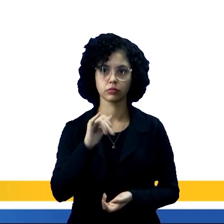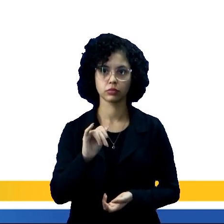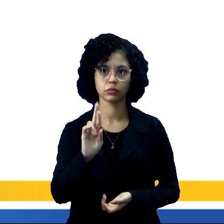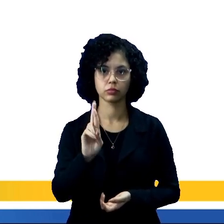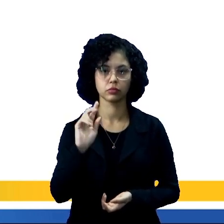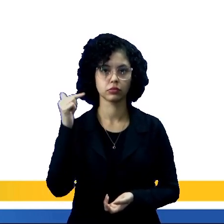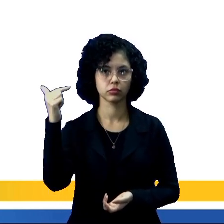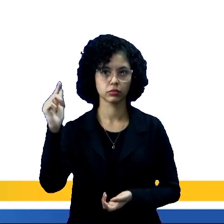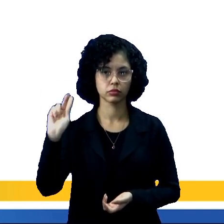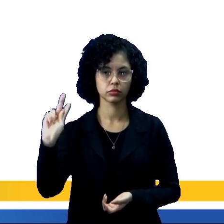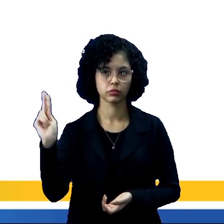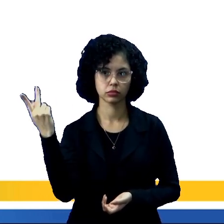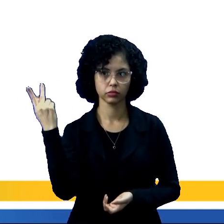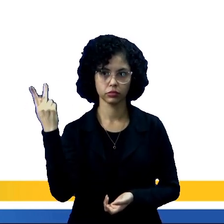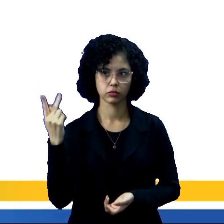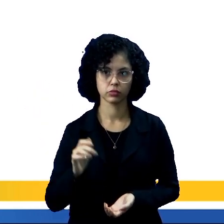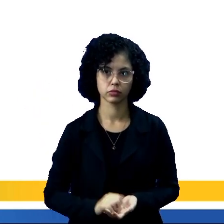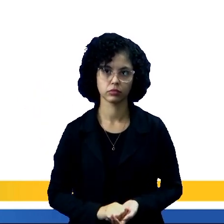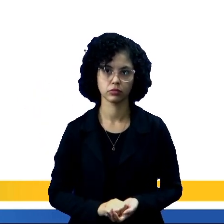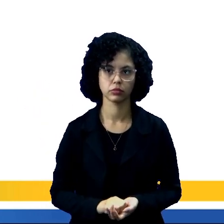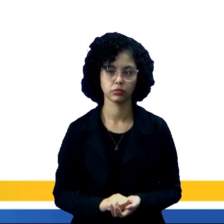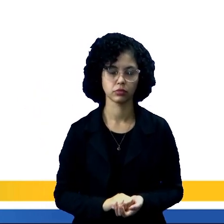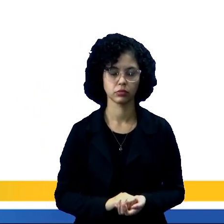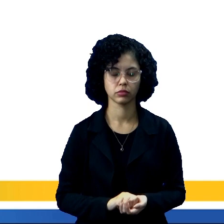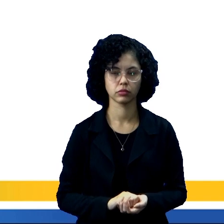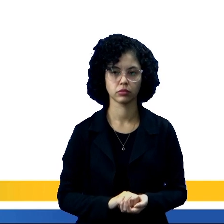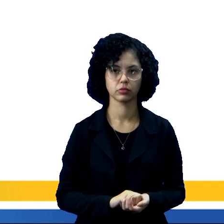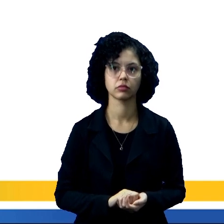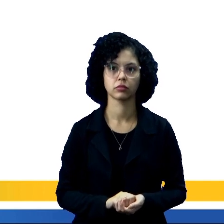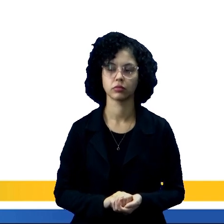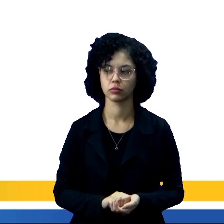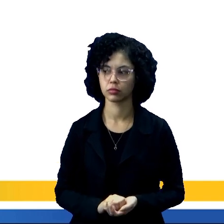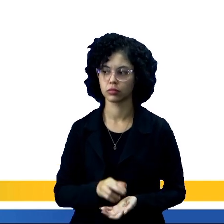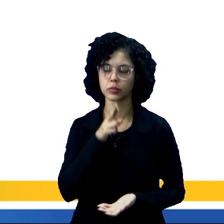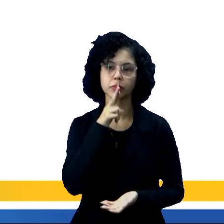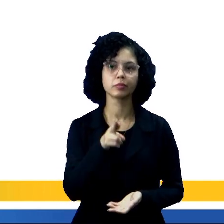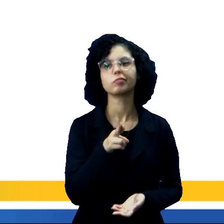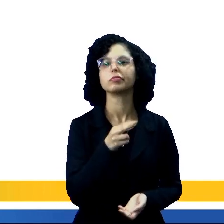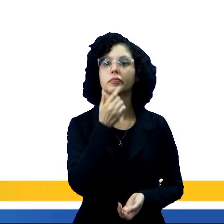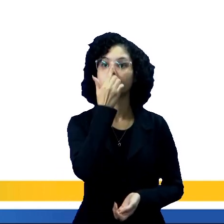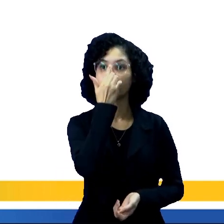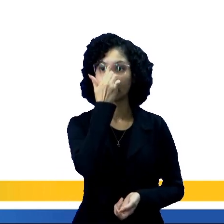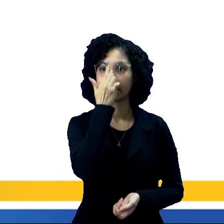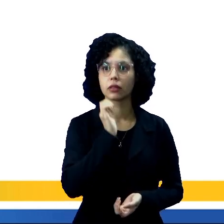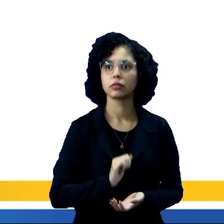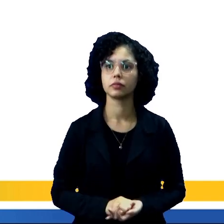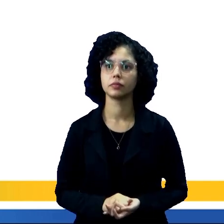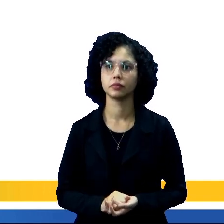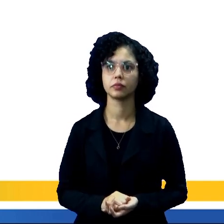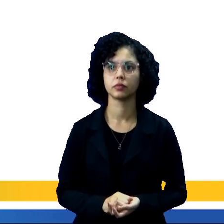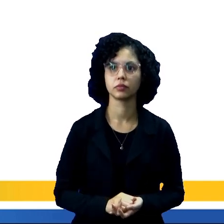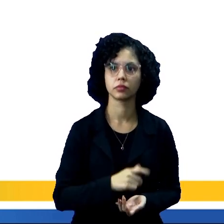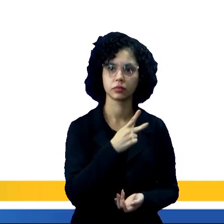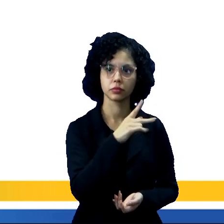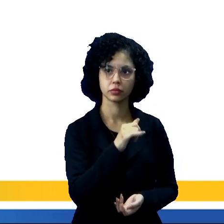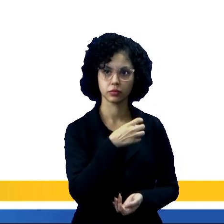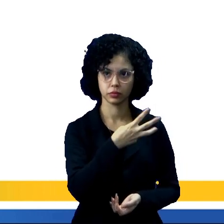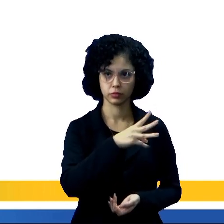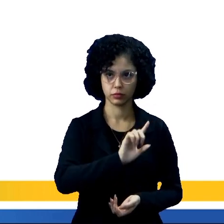πr ao quadrado vezes H. Então, vamos lá. A gente tem aí o